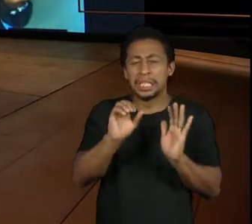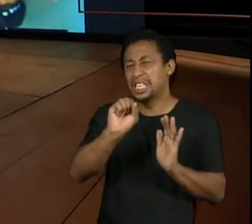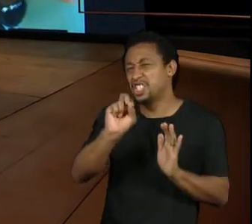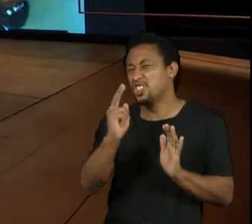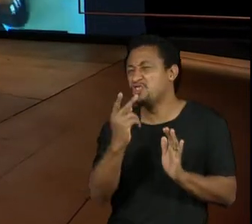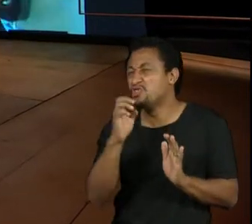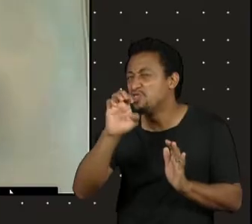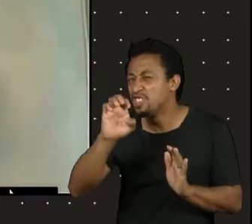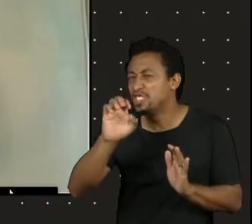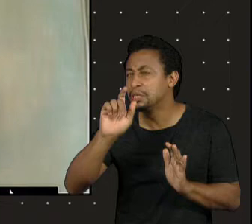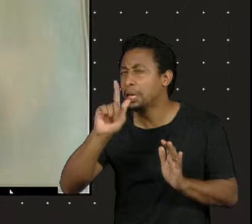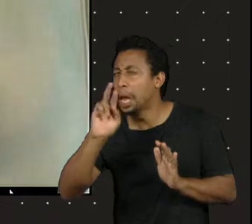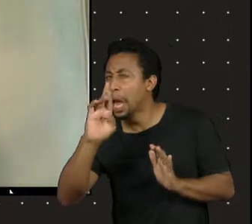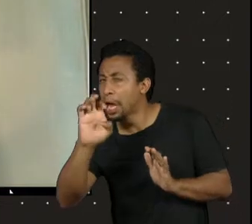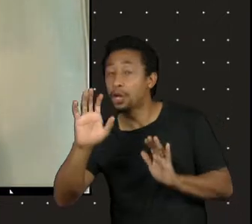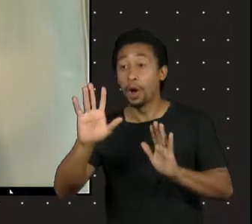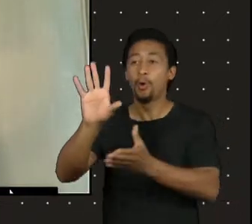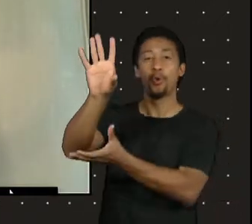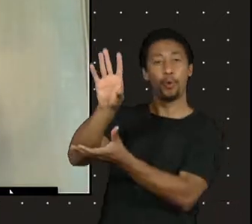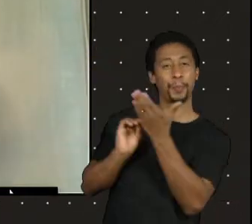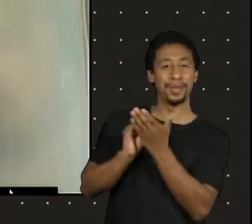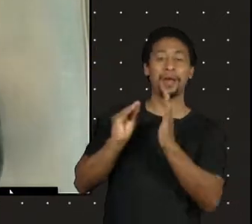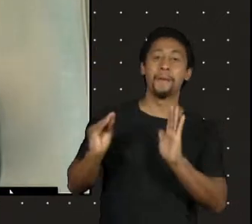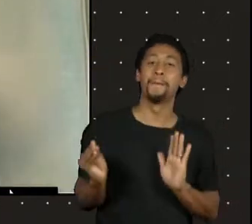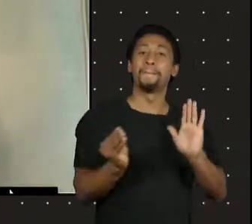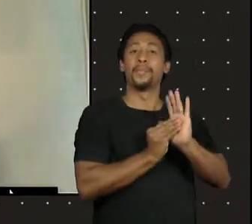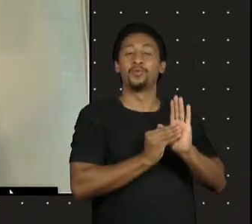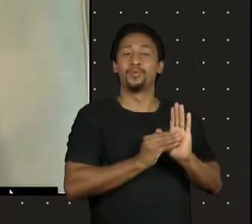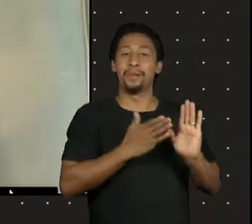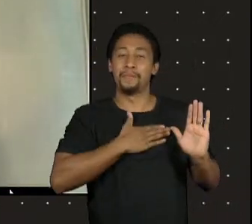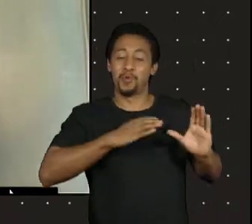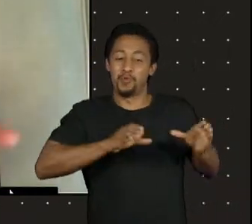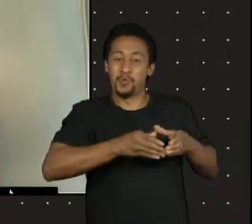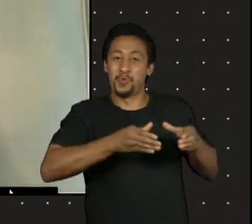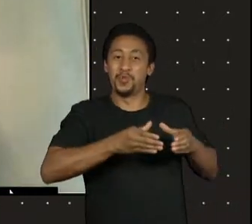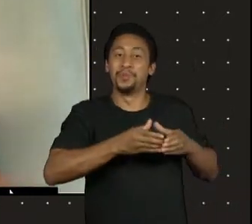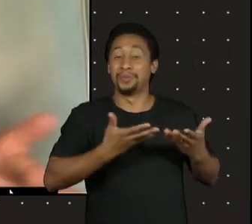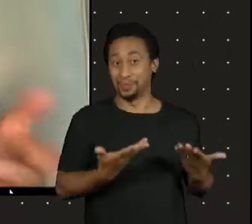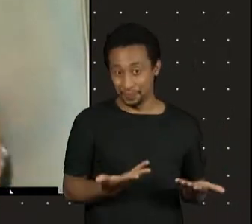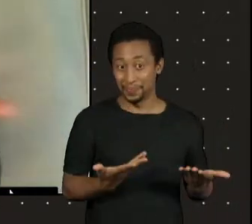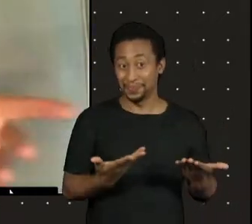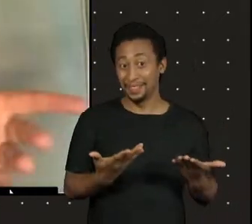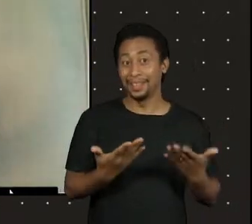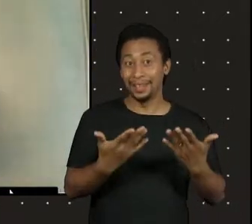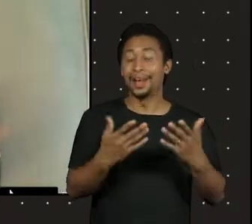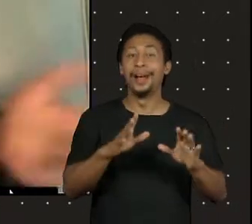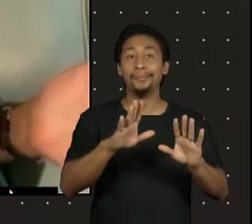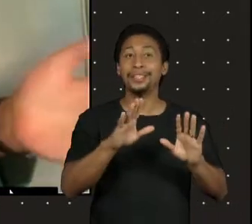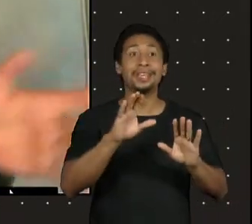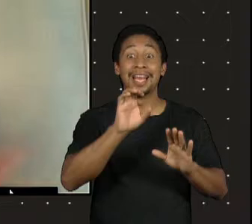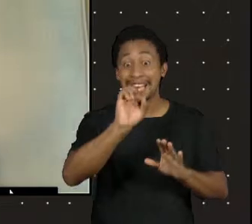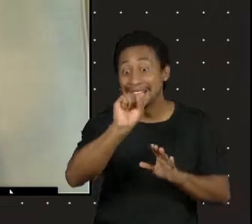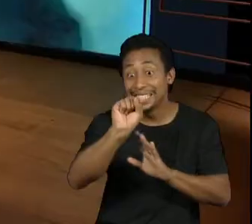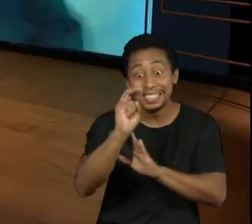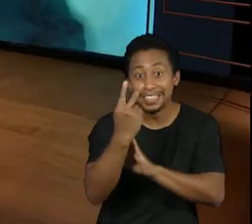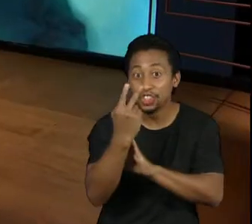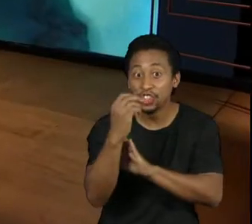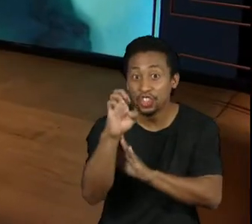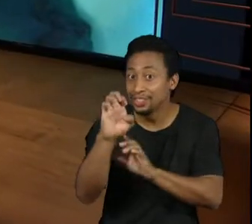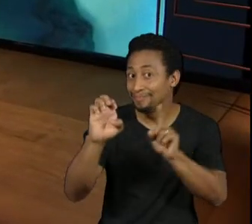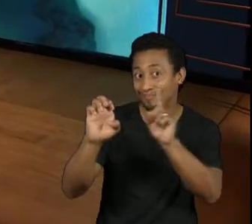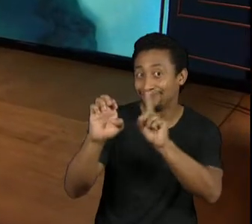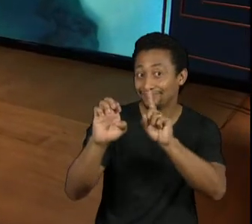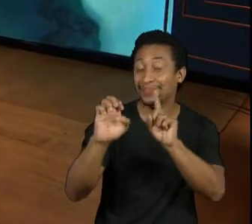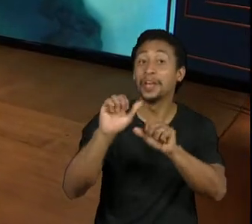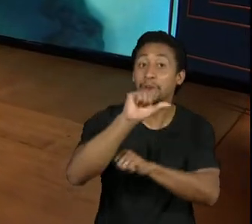eu botei o nome da banda de X, com algarismo romano, Gare, She's Got It.